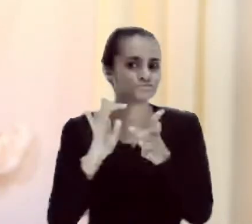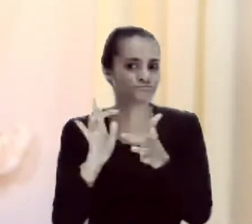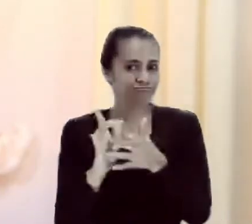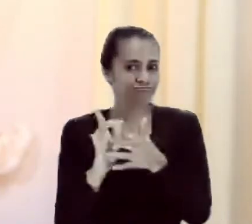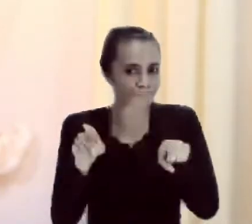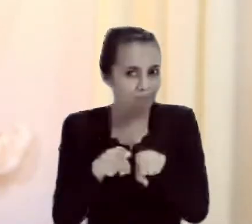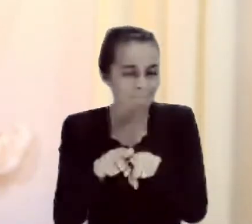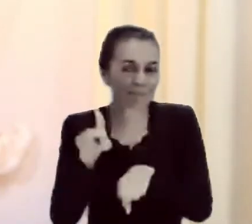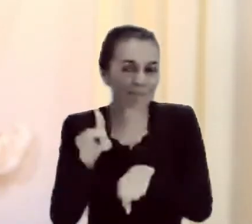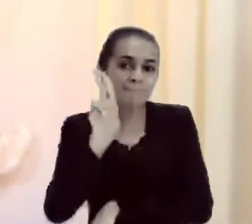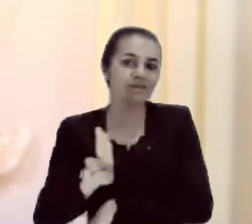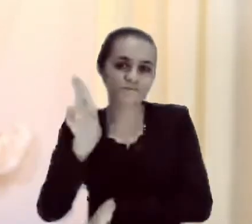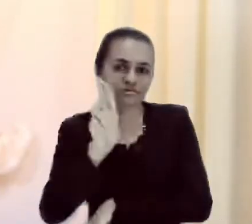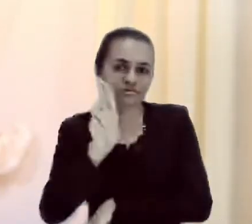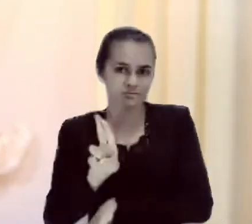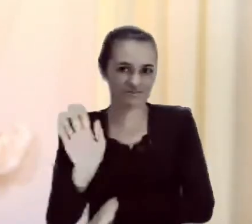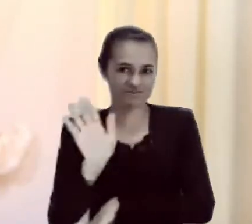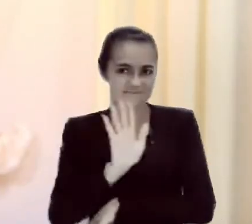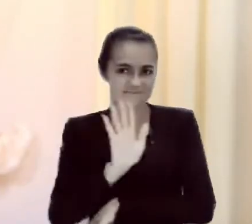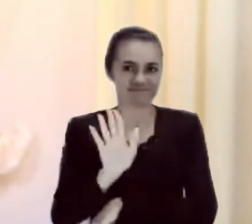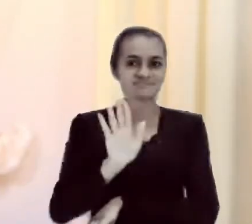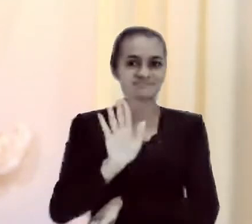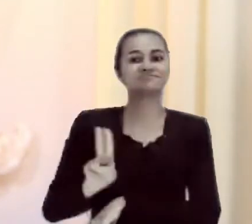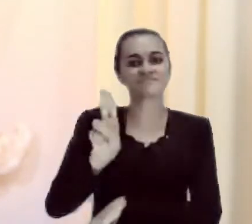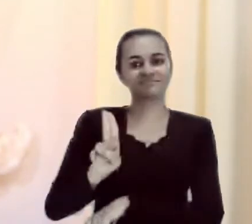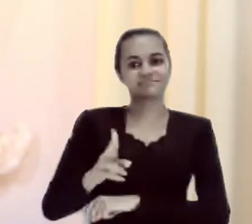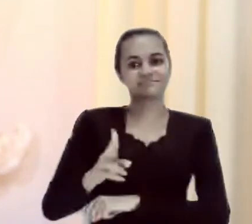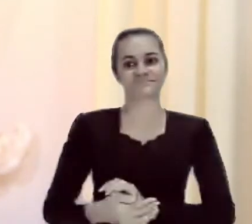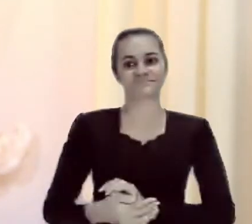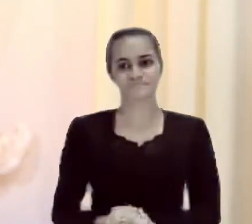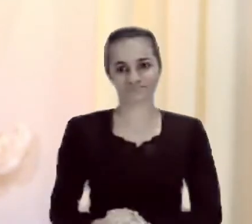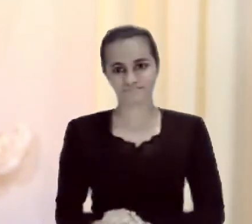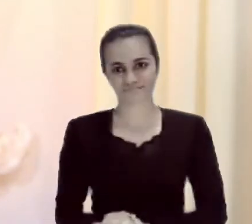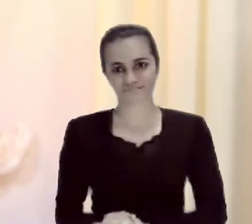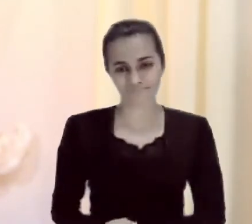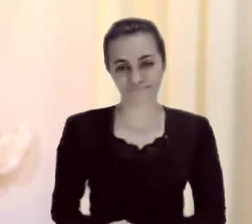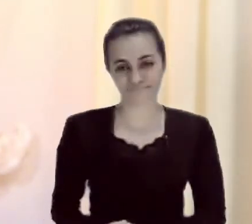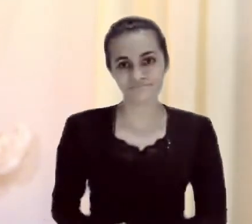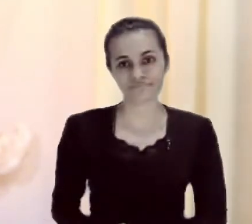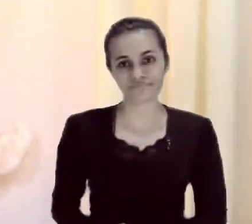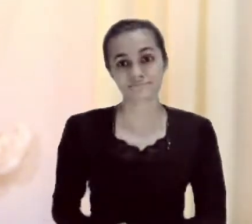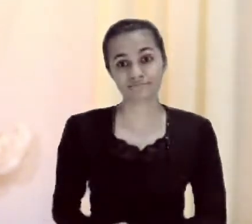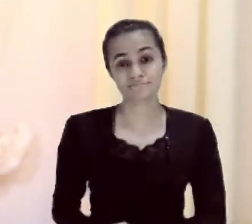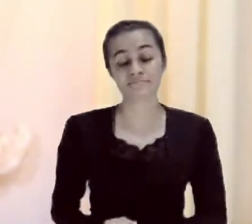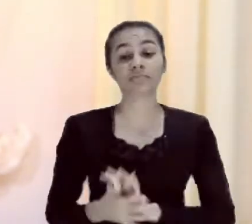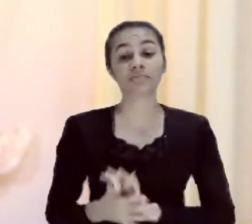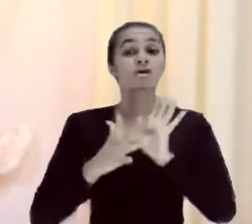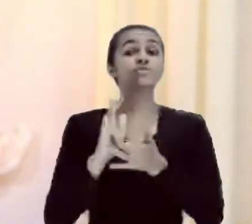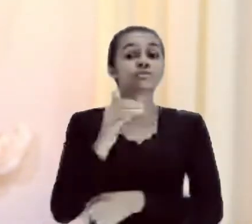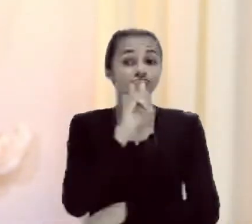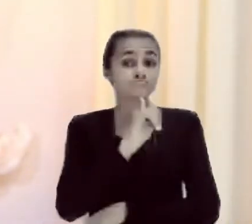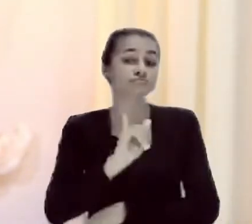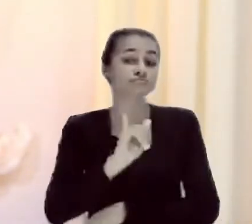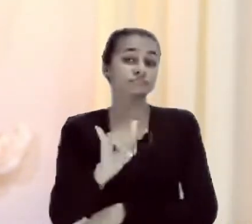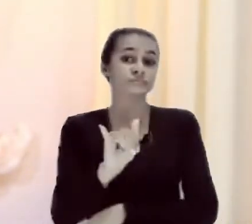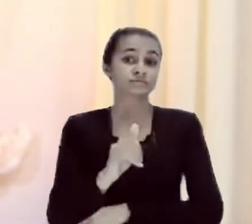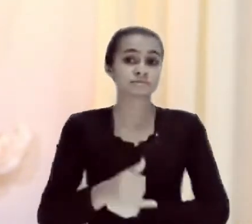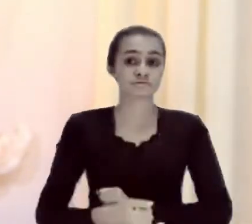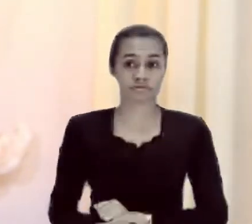pão, também está escrito, não... Jesus diz para Satanás: não tentarás ao Senhor teu